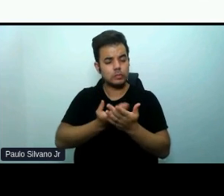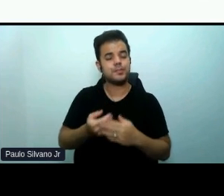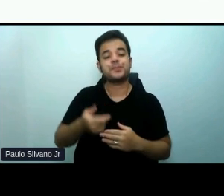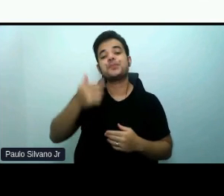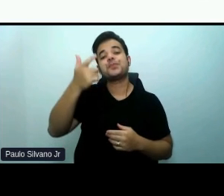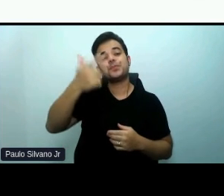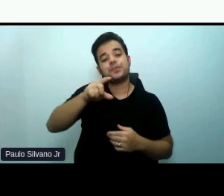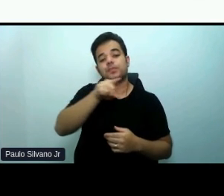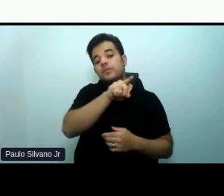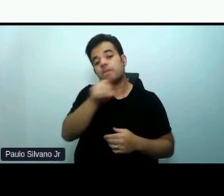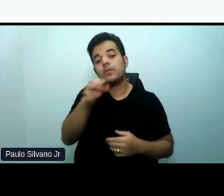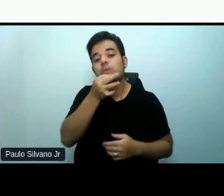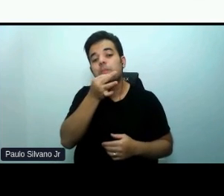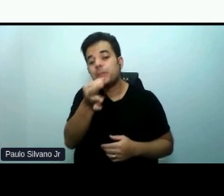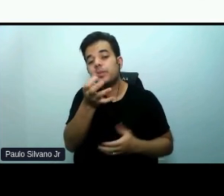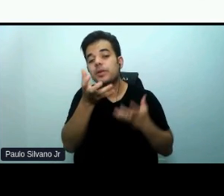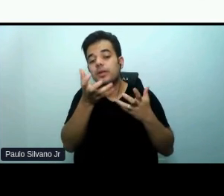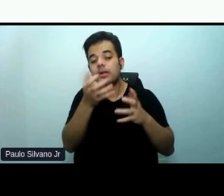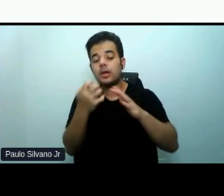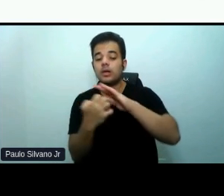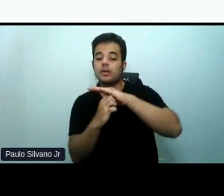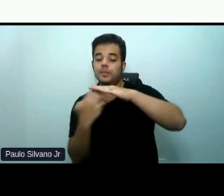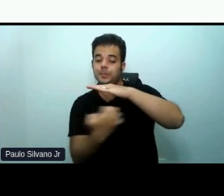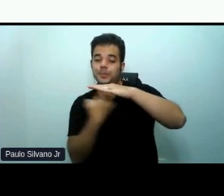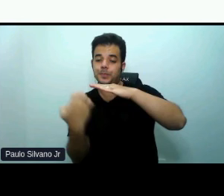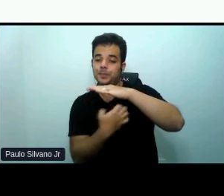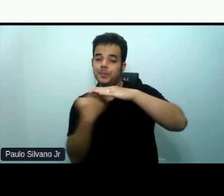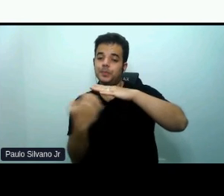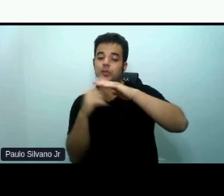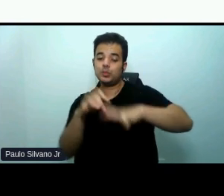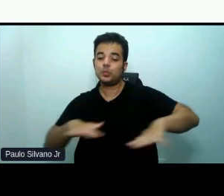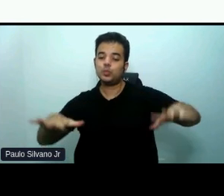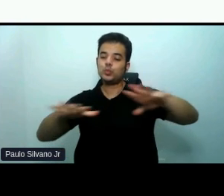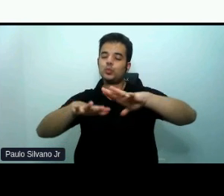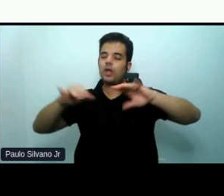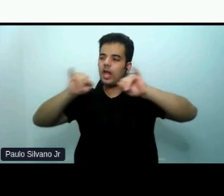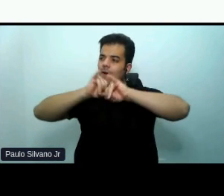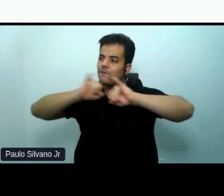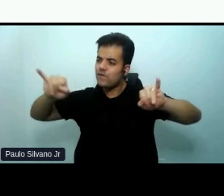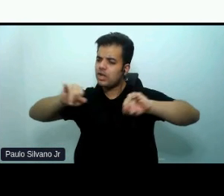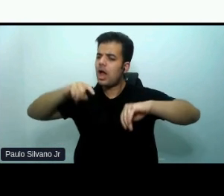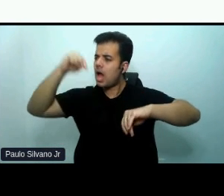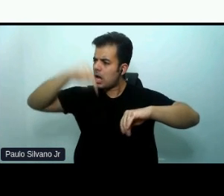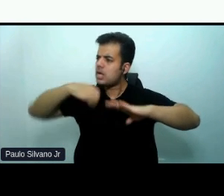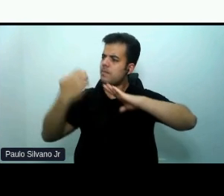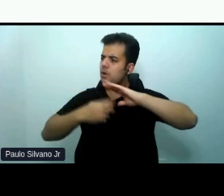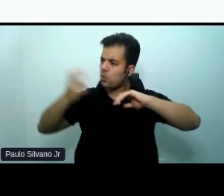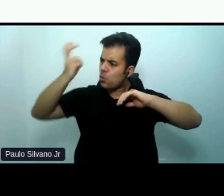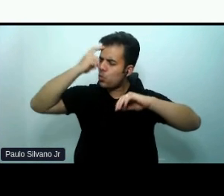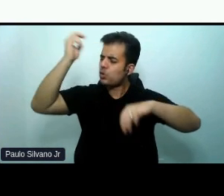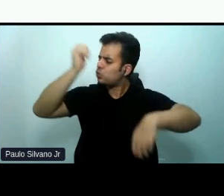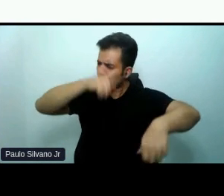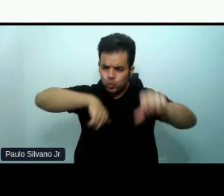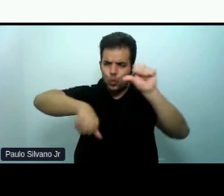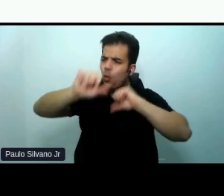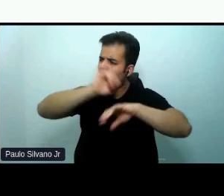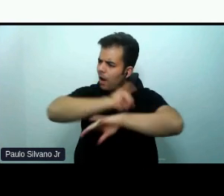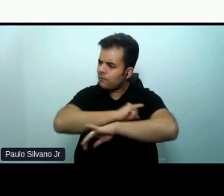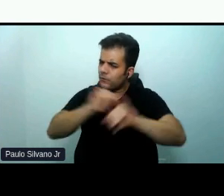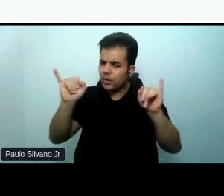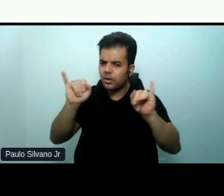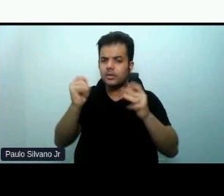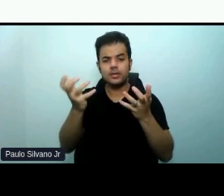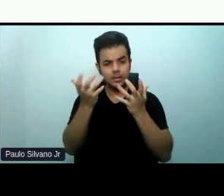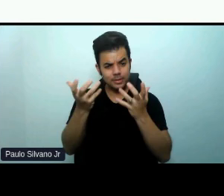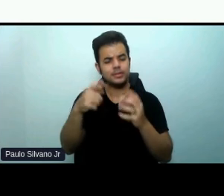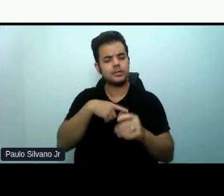o que a gente quer também é que as empresas elas reforcem essa mudança cultural, né? Então a gente percebe que há